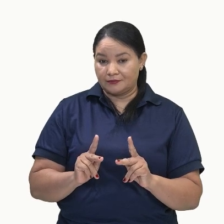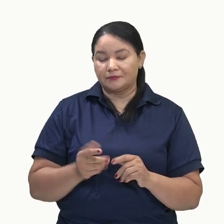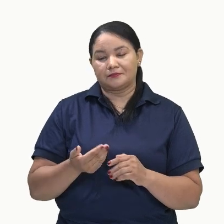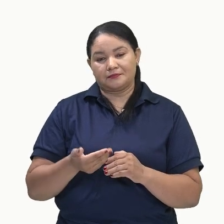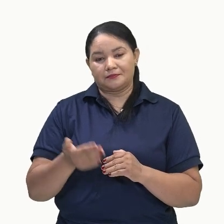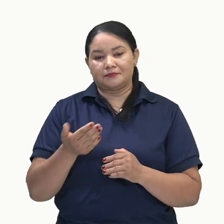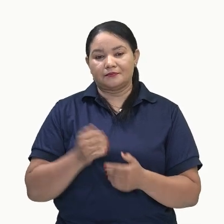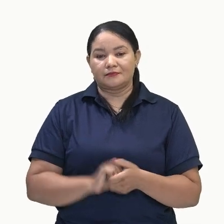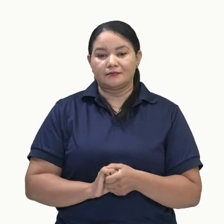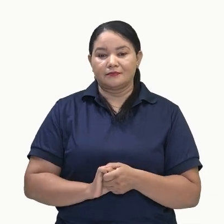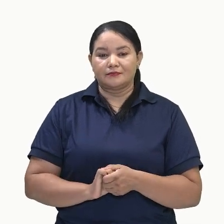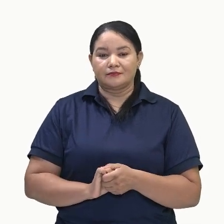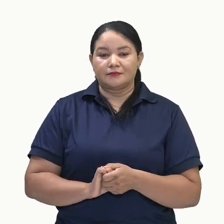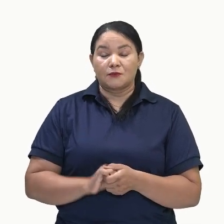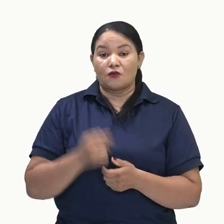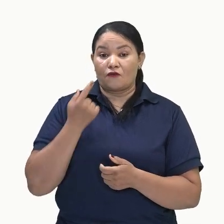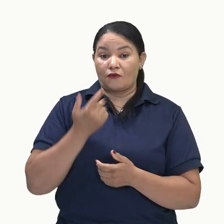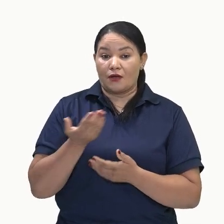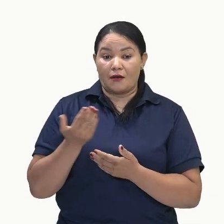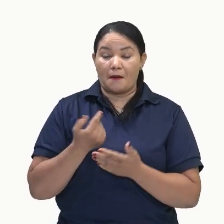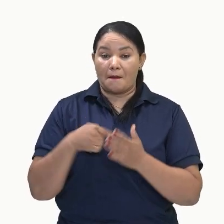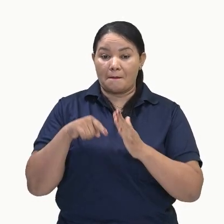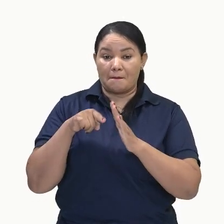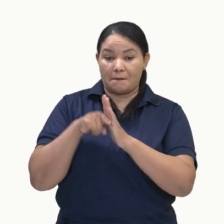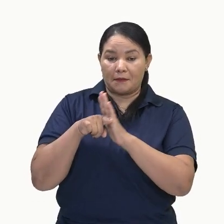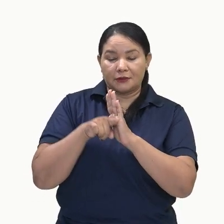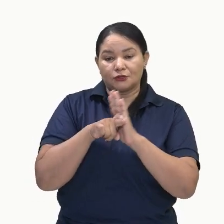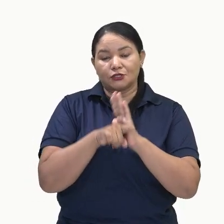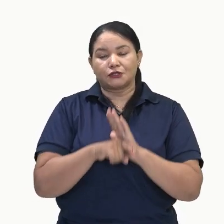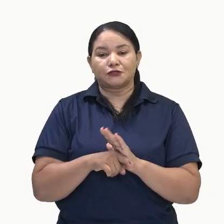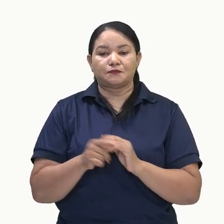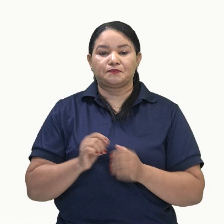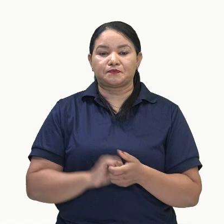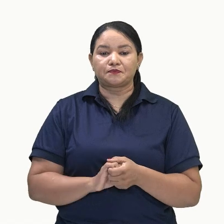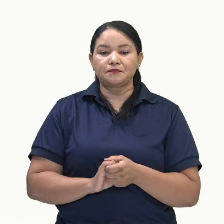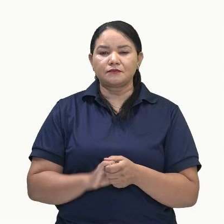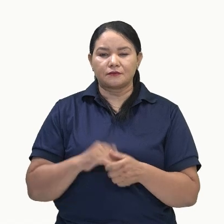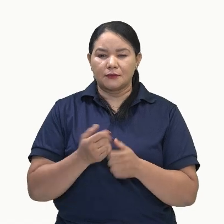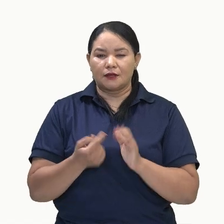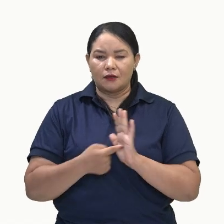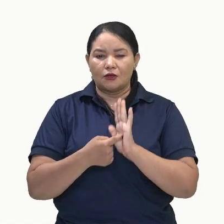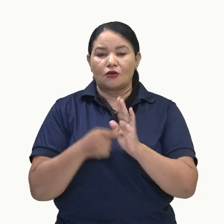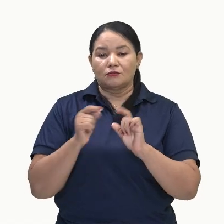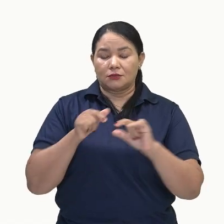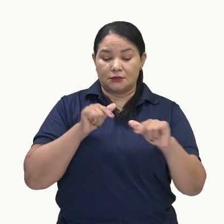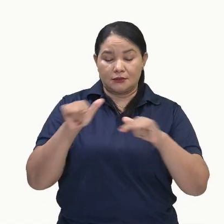continuar. Veja a seguinte pesquisa, ó. Pesquisa